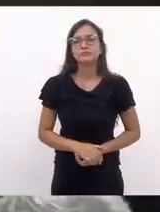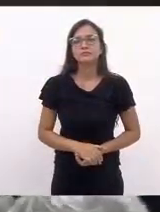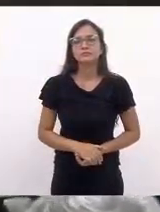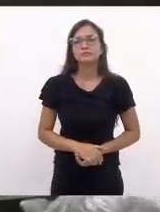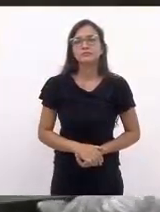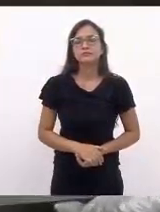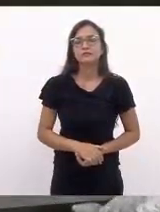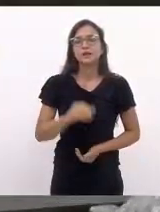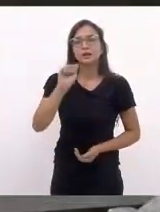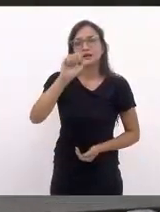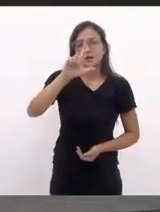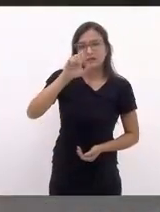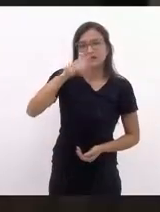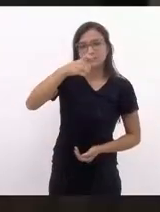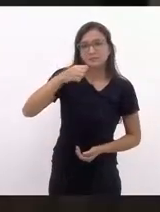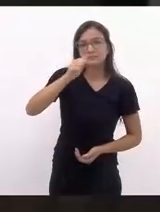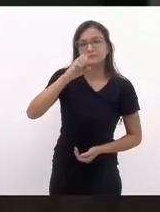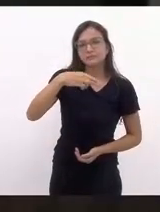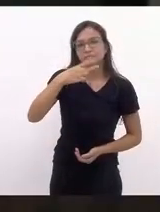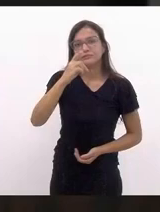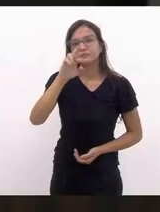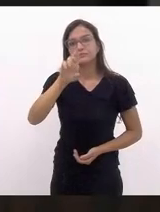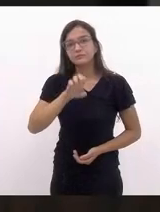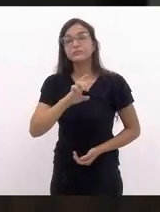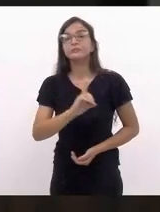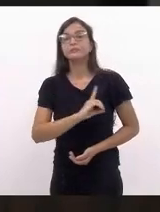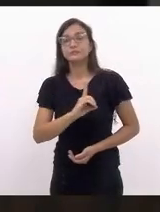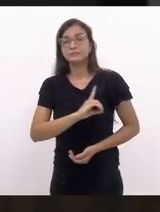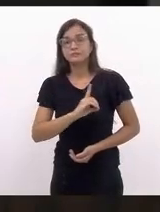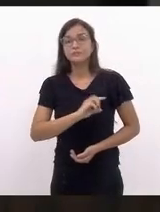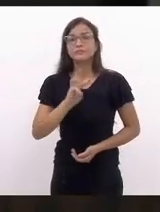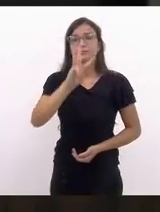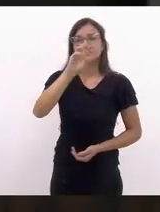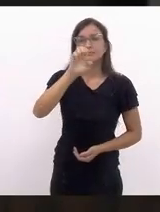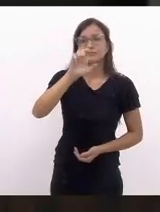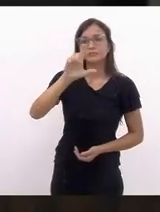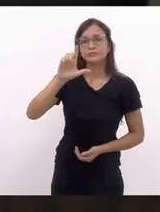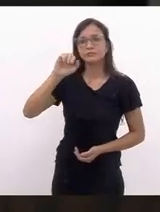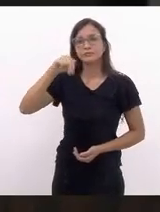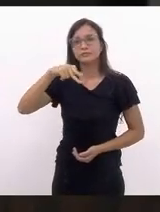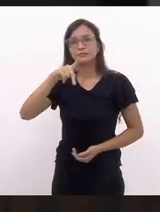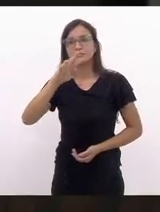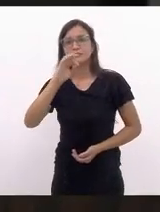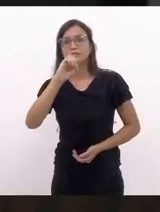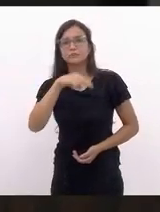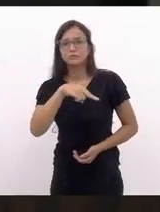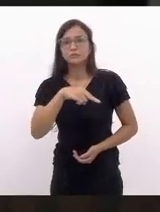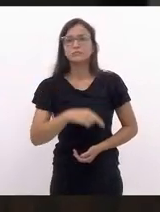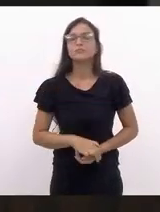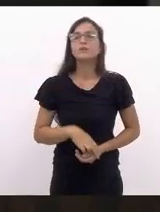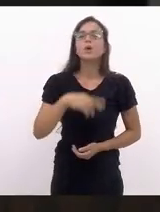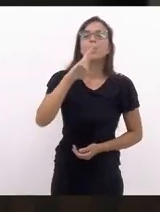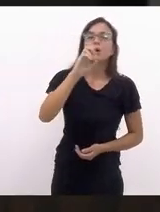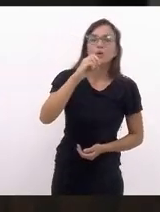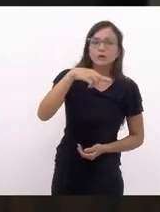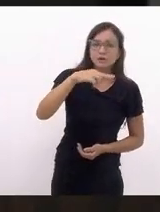Alexandre knoploch delegado Wellington o Ronaldo Tieta